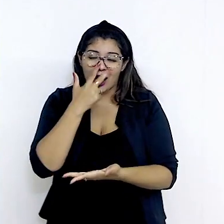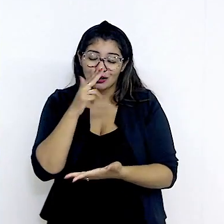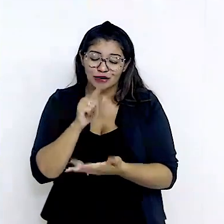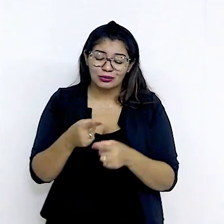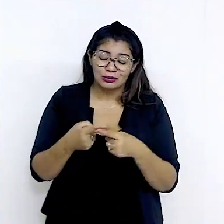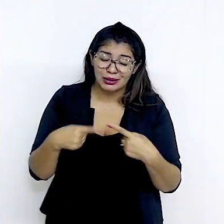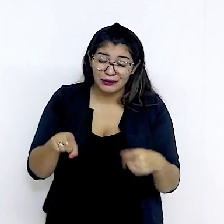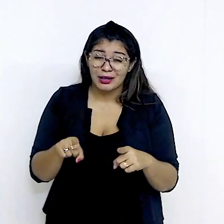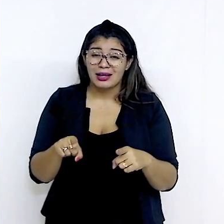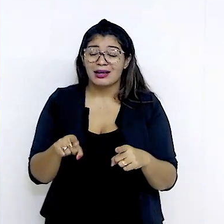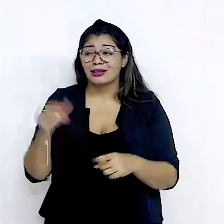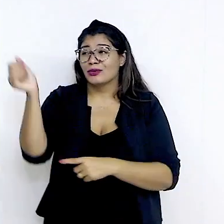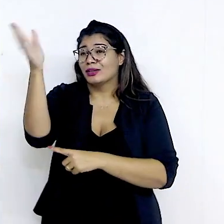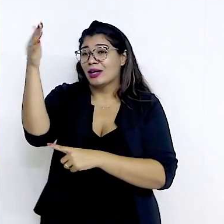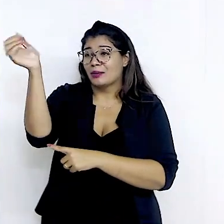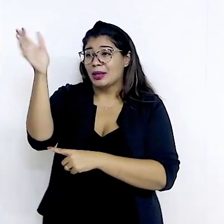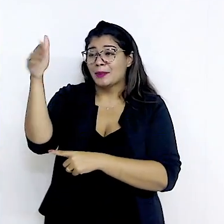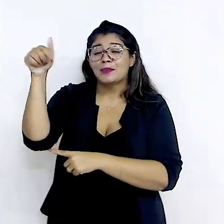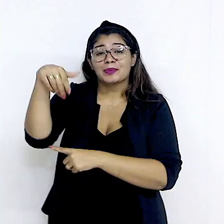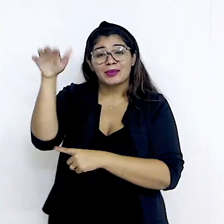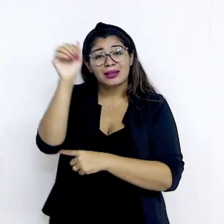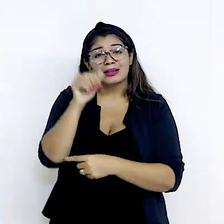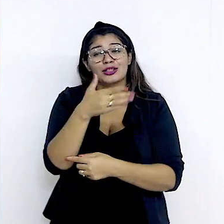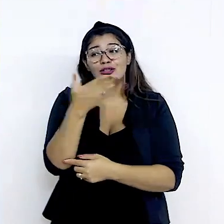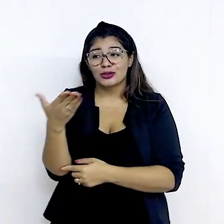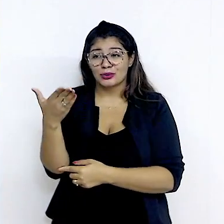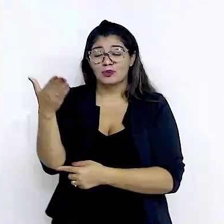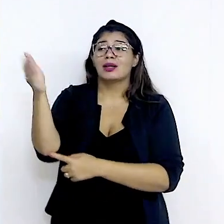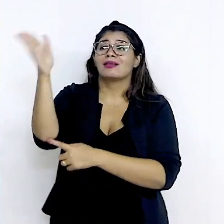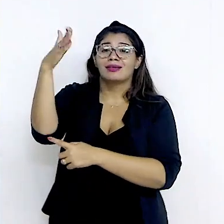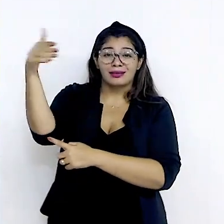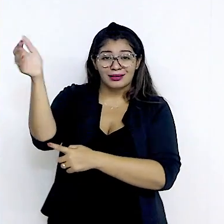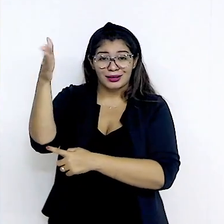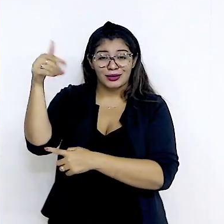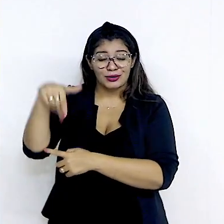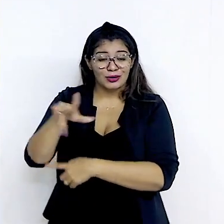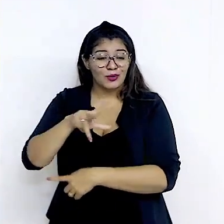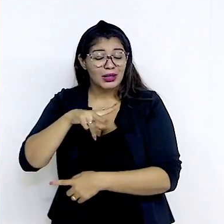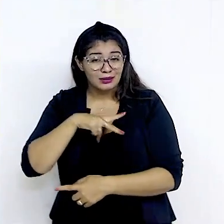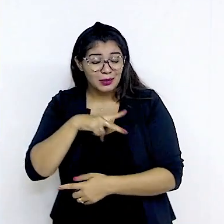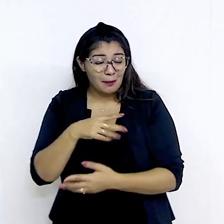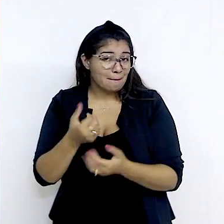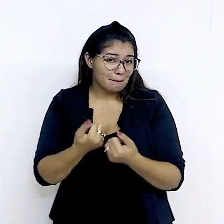grande desafio da embaixada, o grande desafio do Brasil, e se os senhores do setor privado me